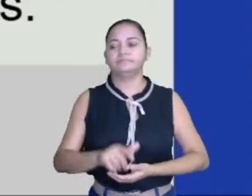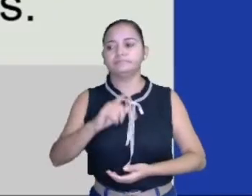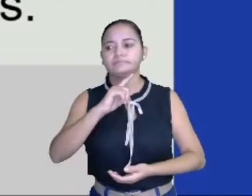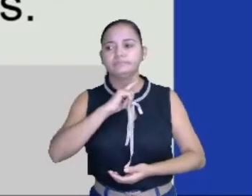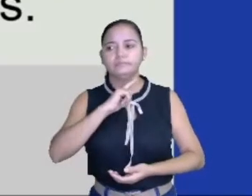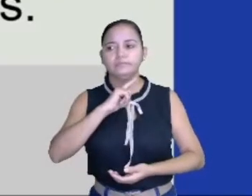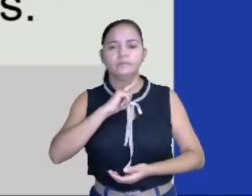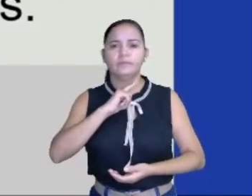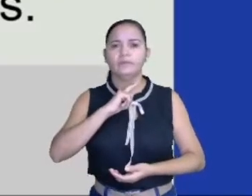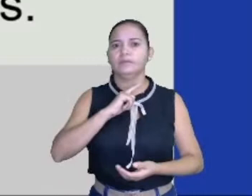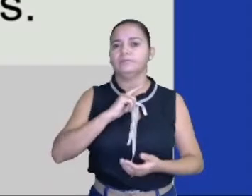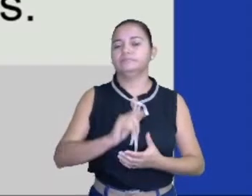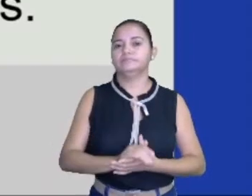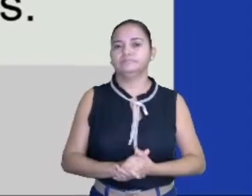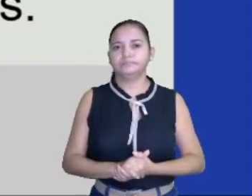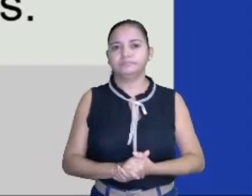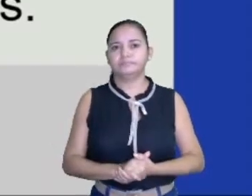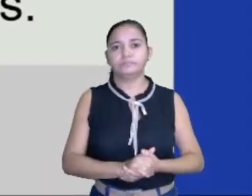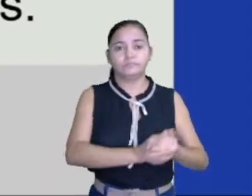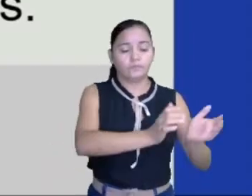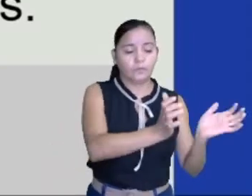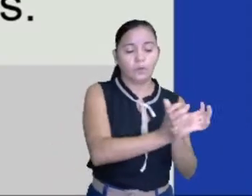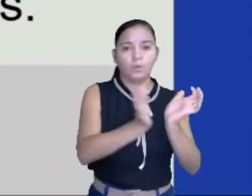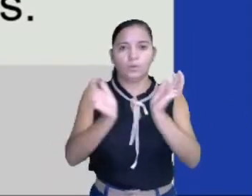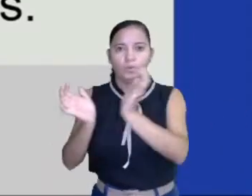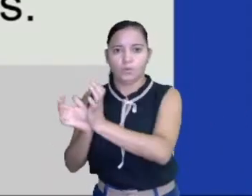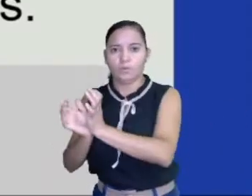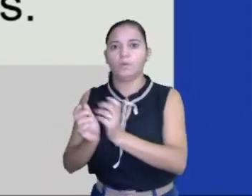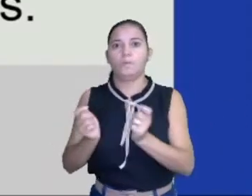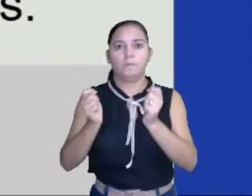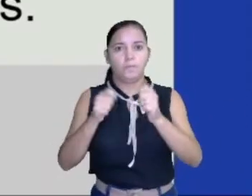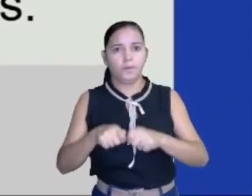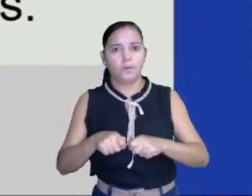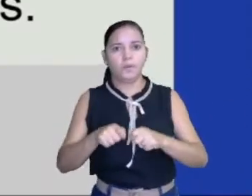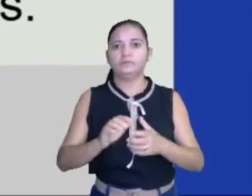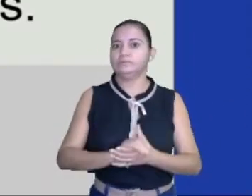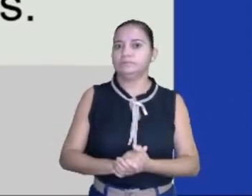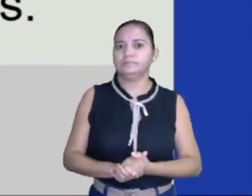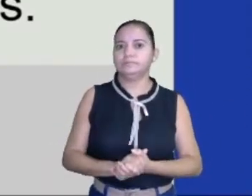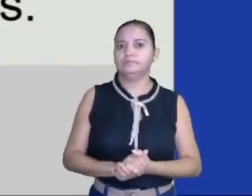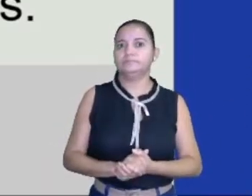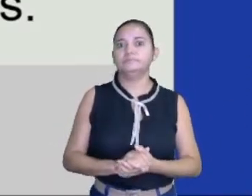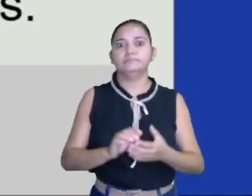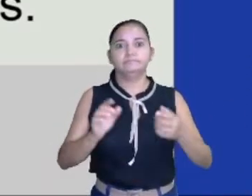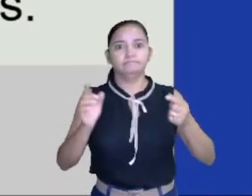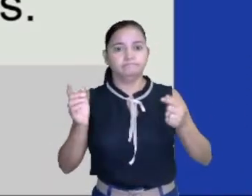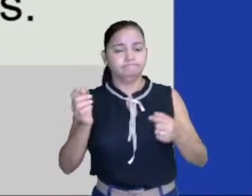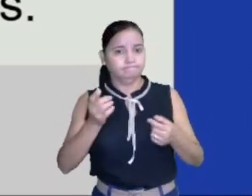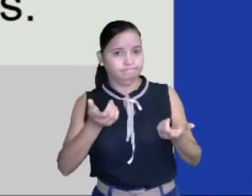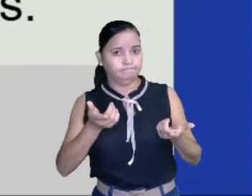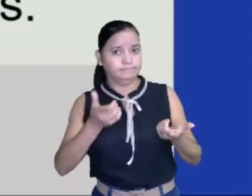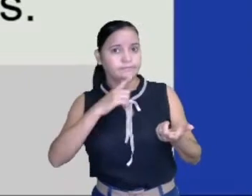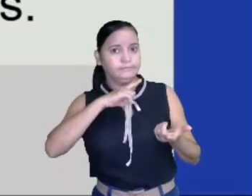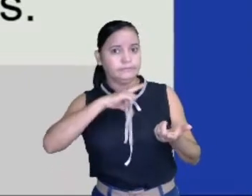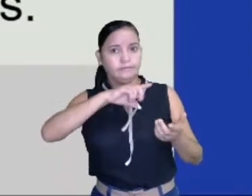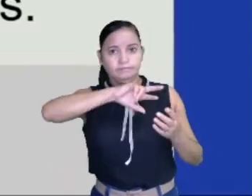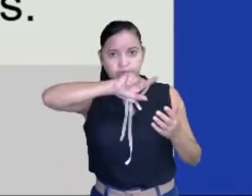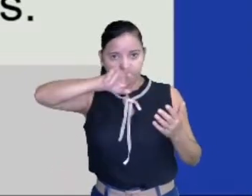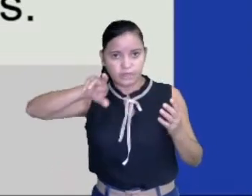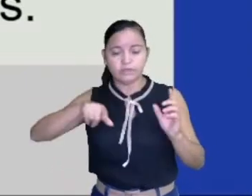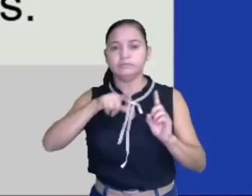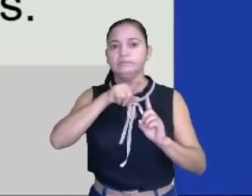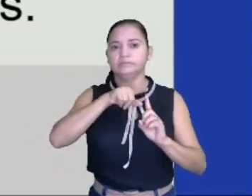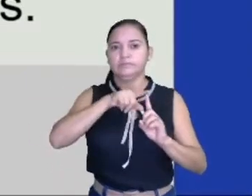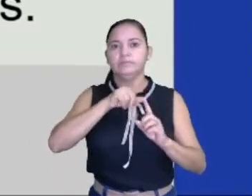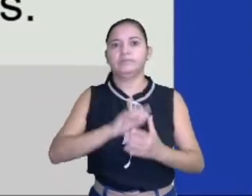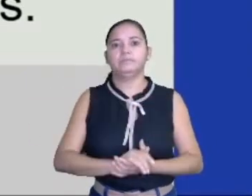Classificação dos grupos sociais. Os grupos sociais eles podem ser primários, secundários e intermediários. Os primários são